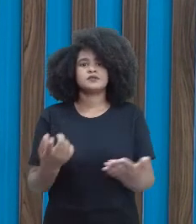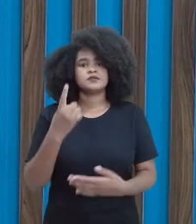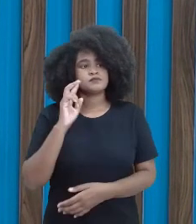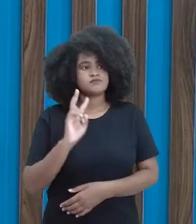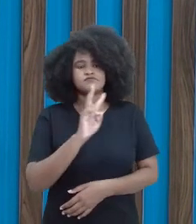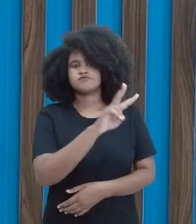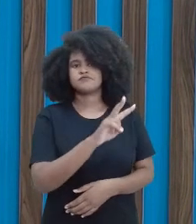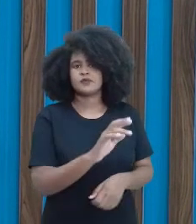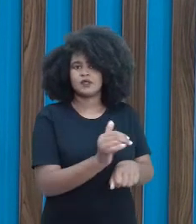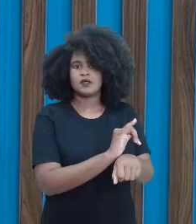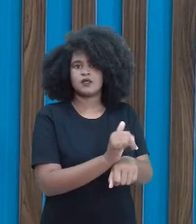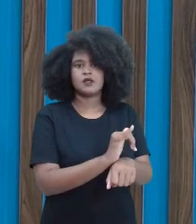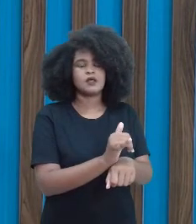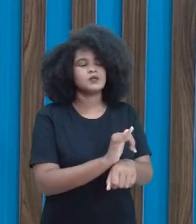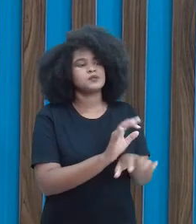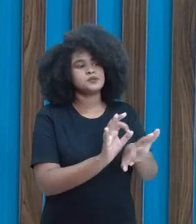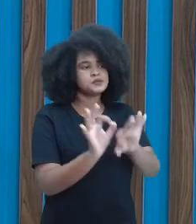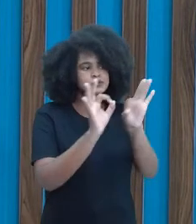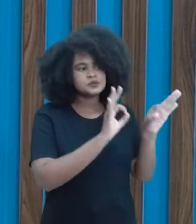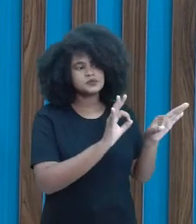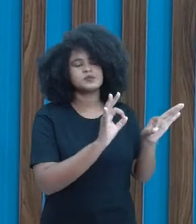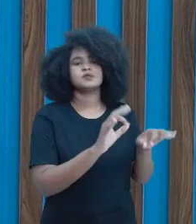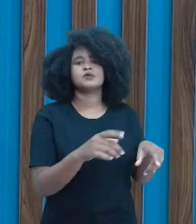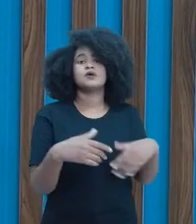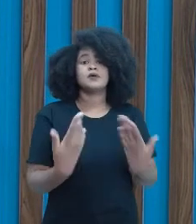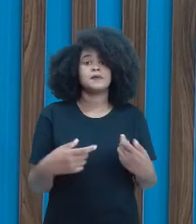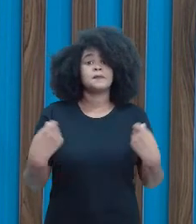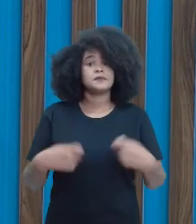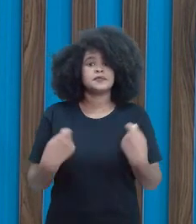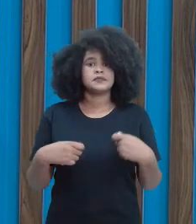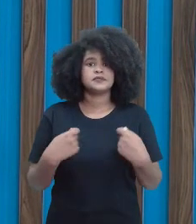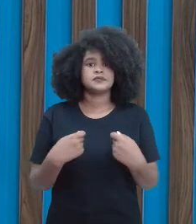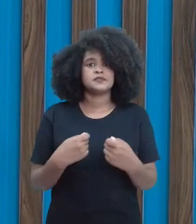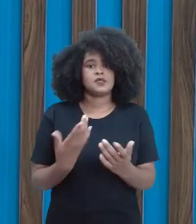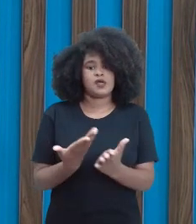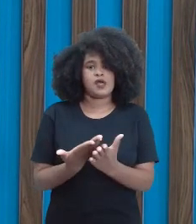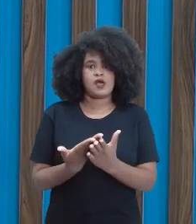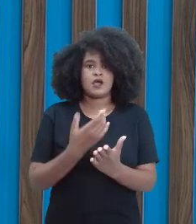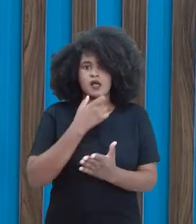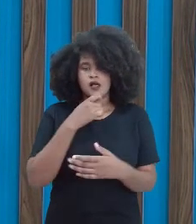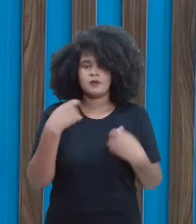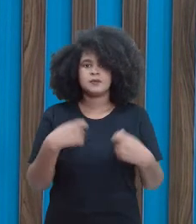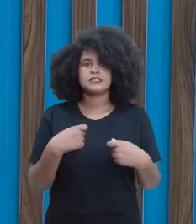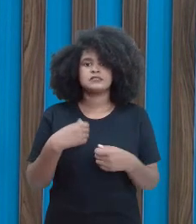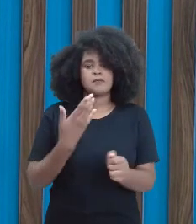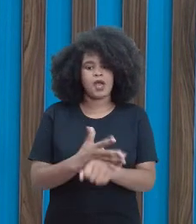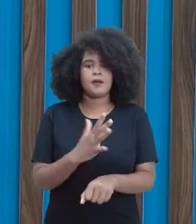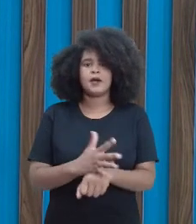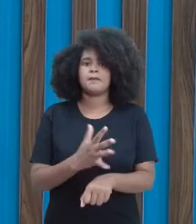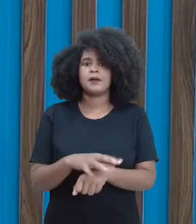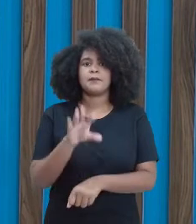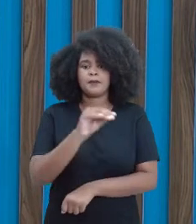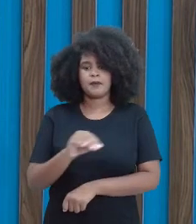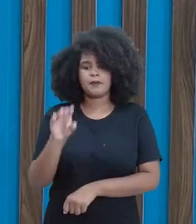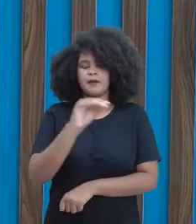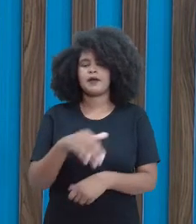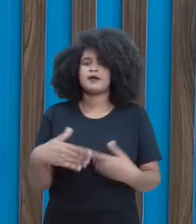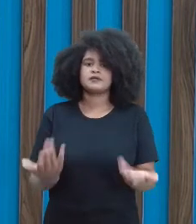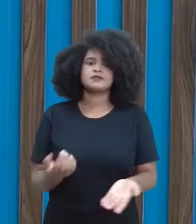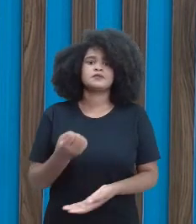tentem pausar as coisas. Lembrar que a aula de inglês é preciso trabalhar a pronúncia, então tudo que o professor André e eu